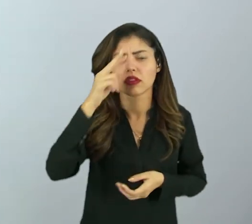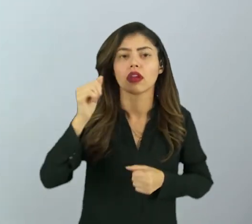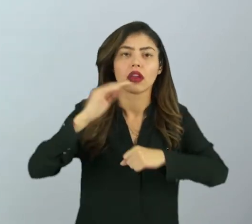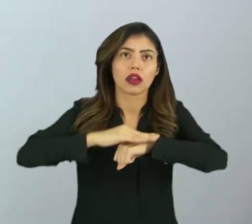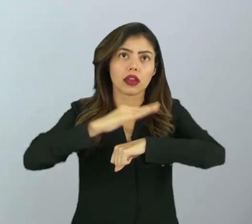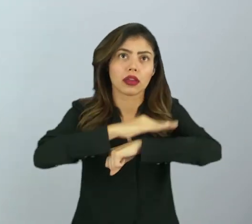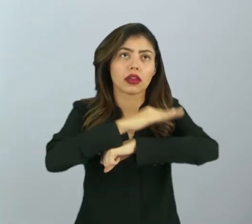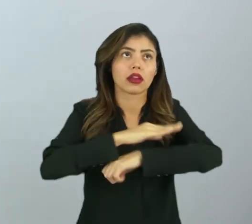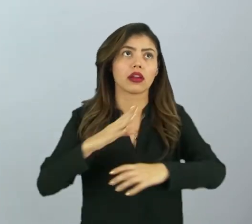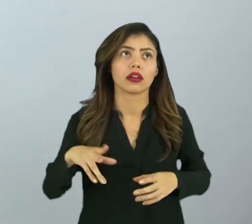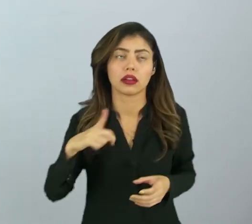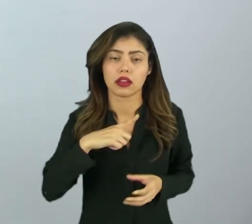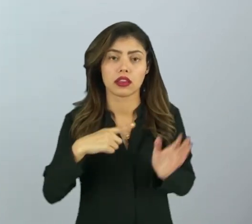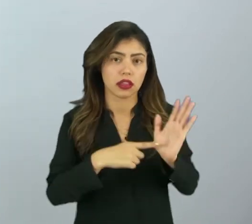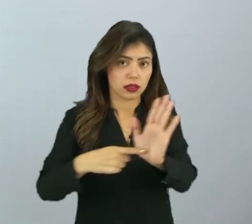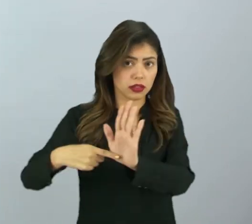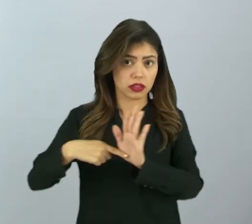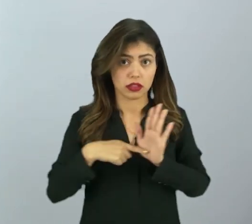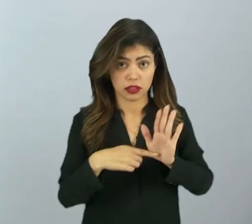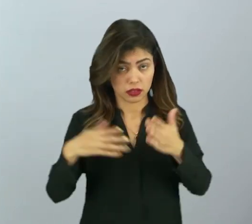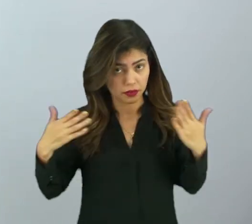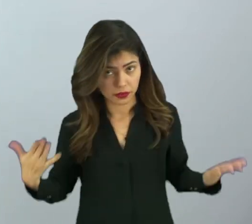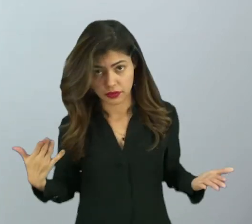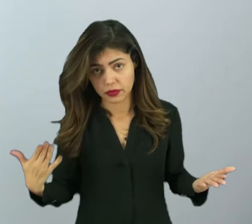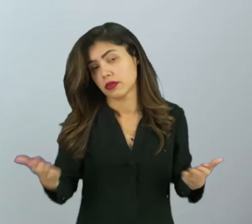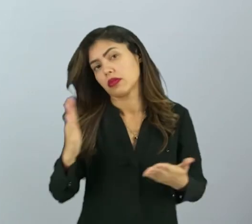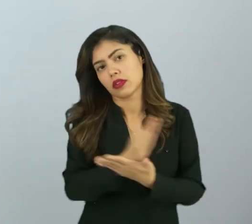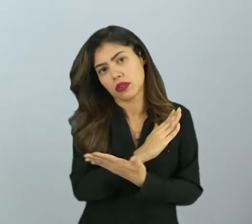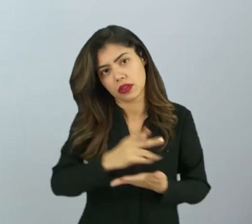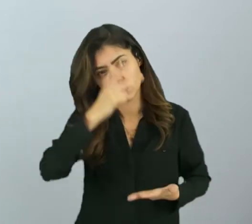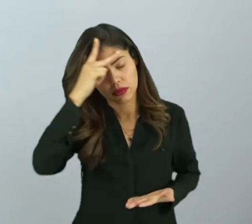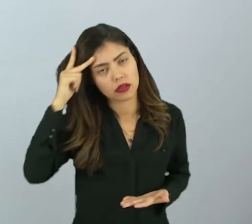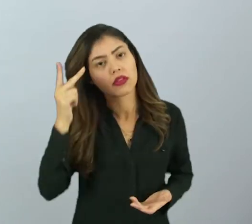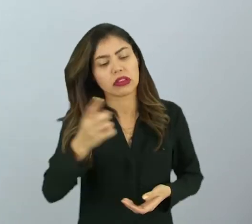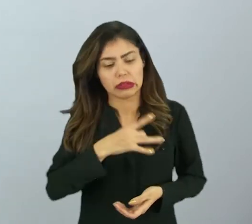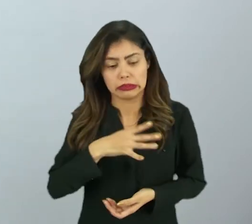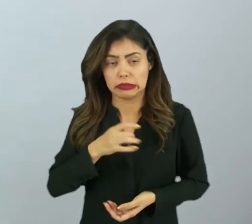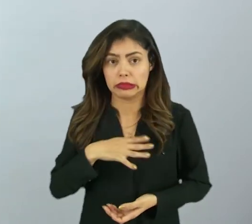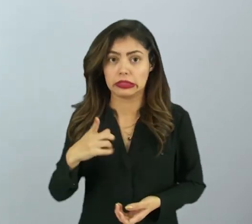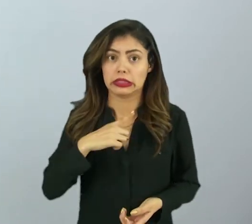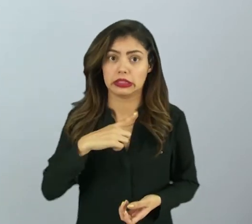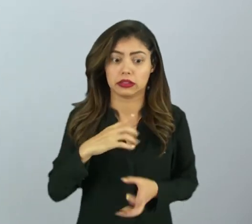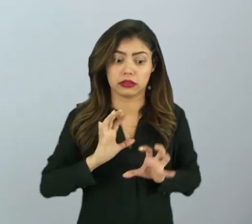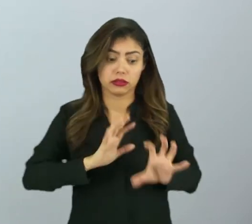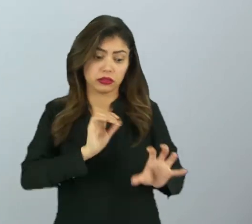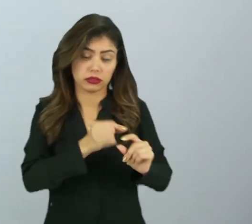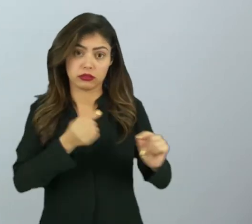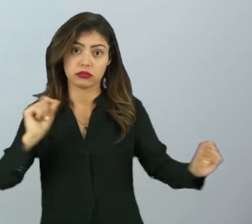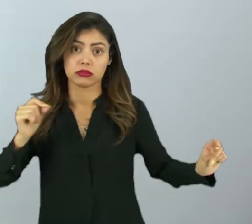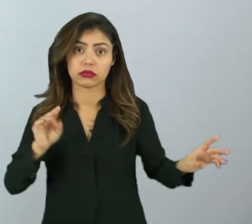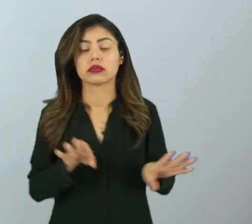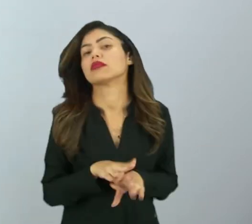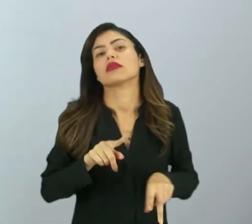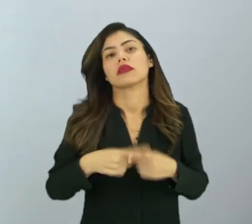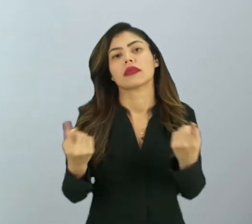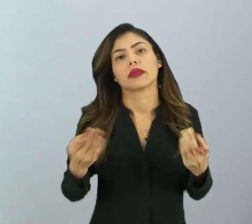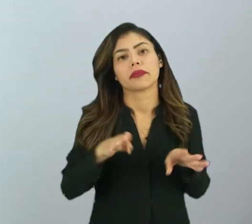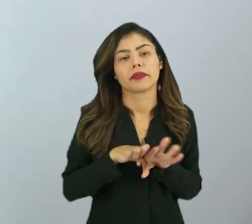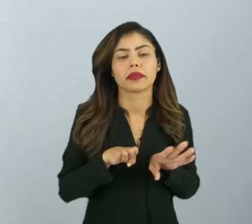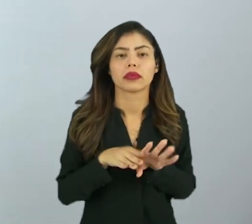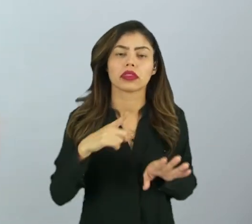apesar dos anfíbios geralmente representarem, algo que as pessoas têm medo, que pretendem se manter longe, que por